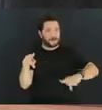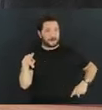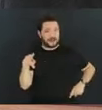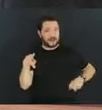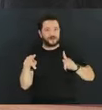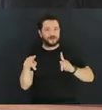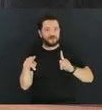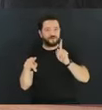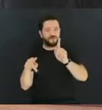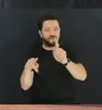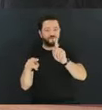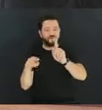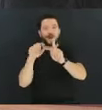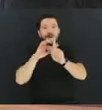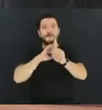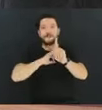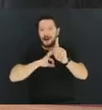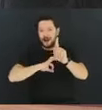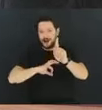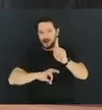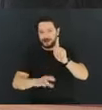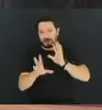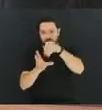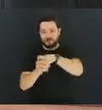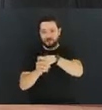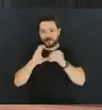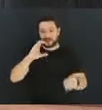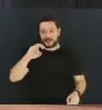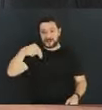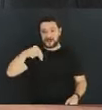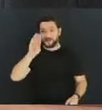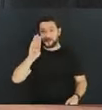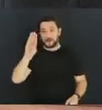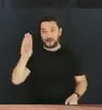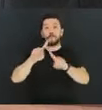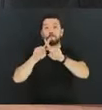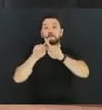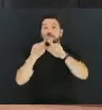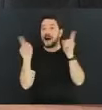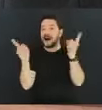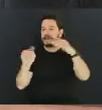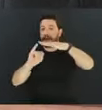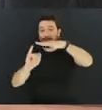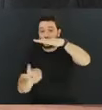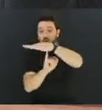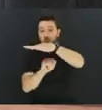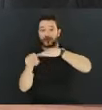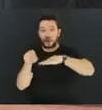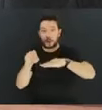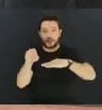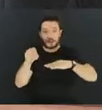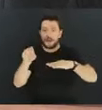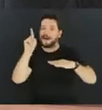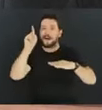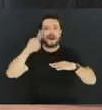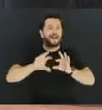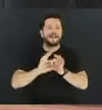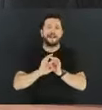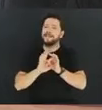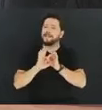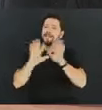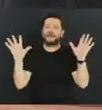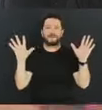CNBB, nós somos uma instituição ecumênica. Nós temos níveis de coordenadores por todo esse Brasil que não são